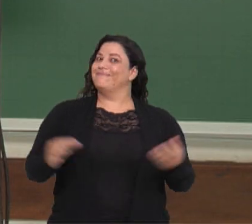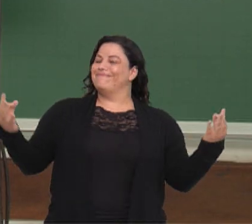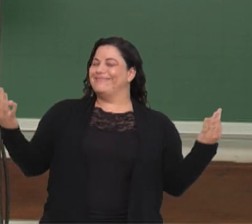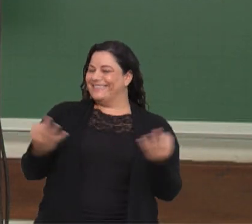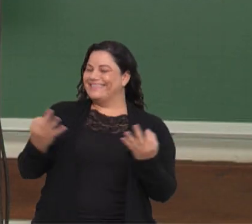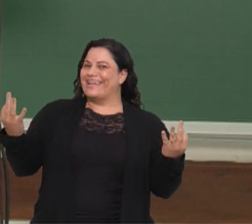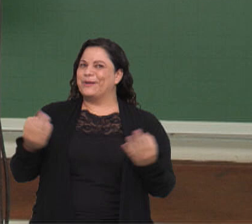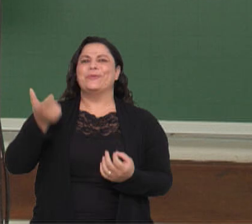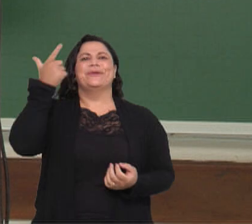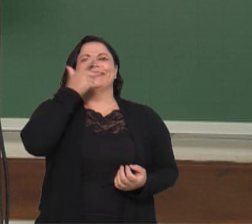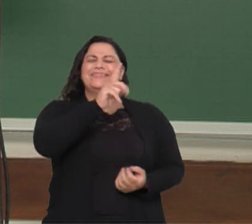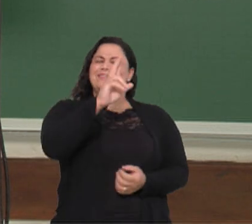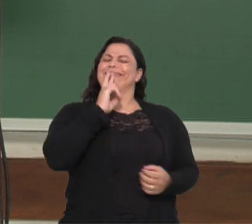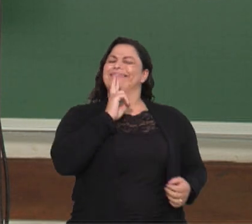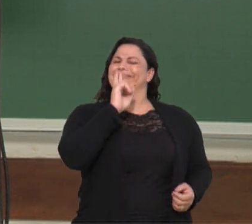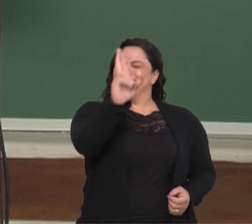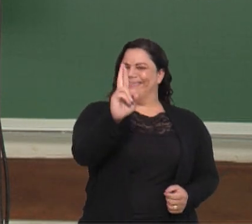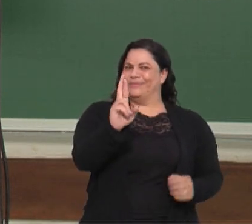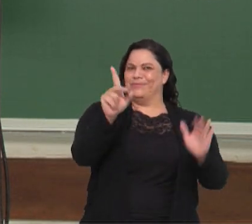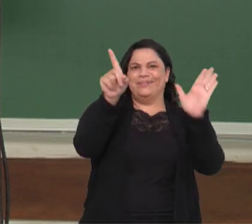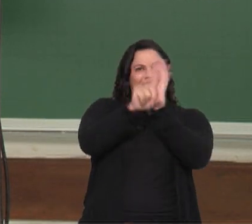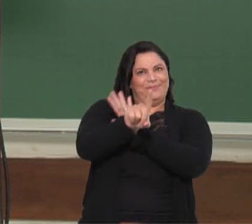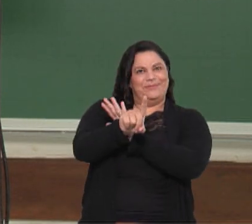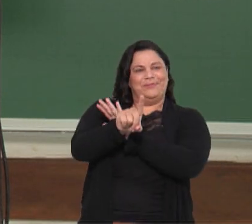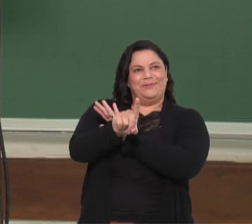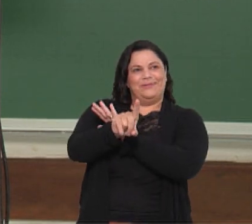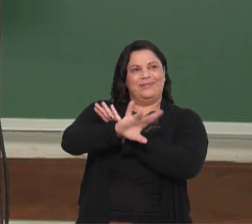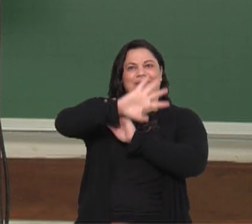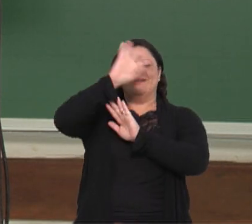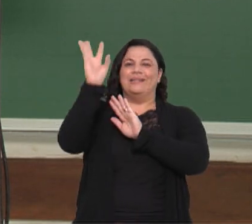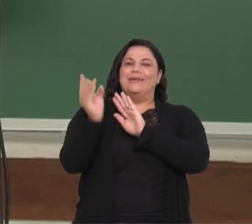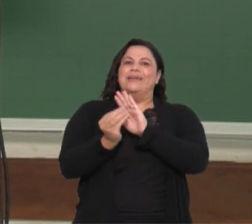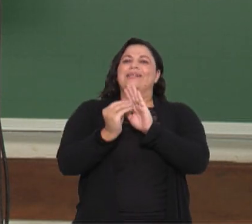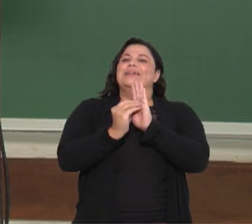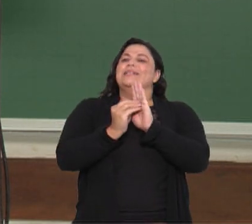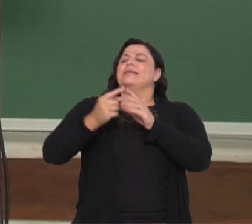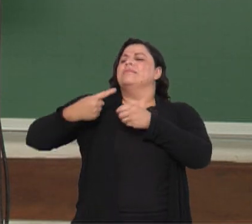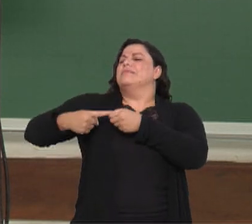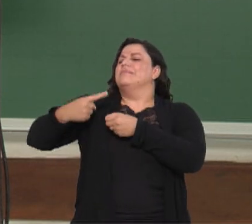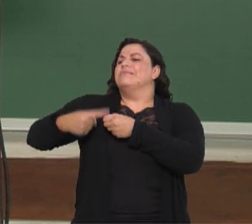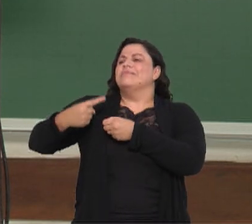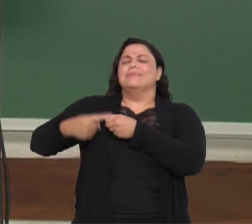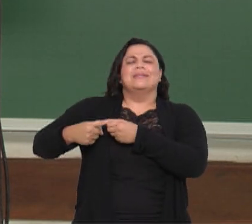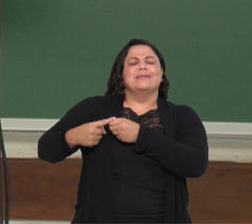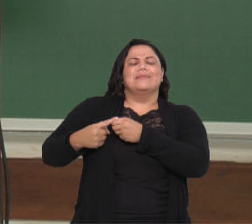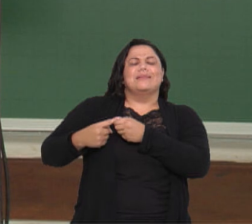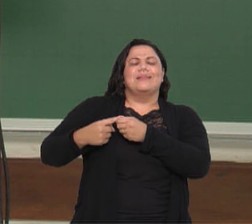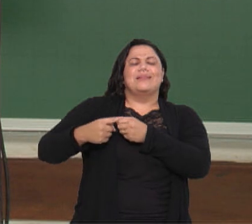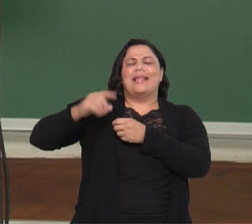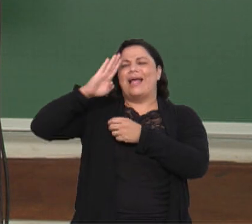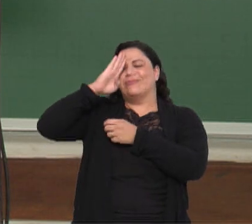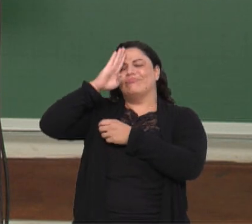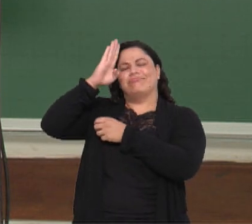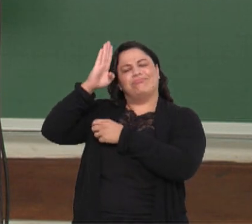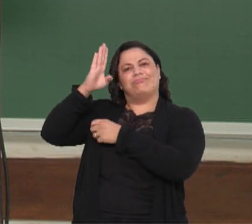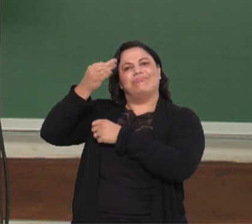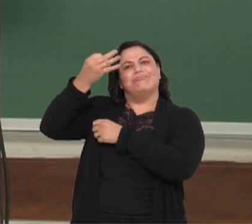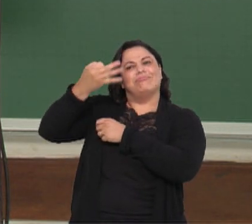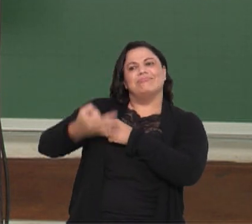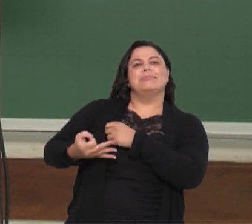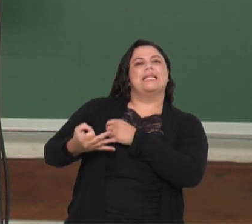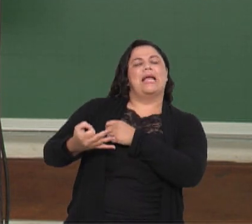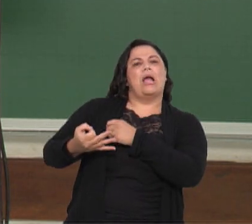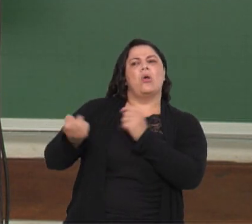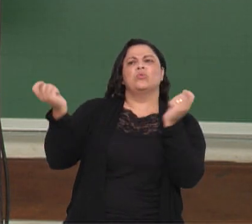Certo? Aí conseguiu responder essa questão? Dentro dessa cidade ideal que o Platão vai problematizar, você realmente acredita que